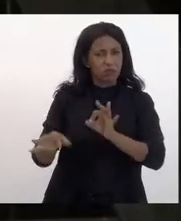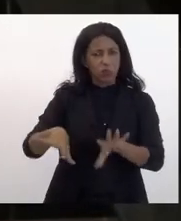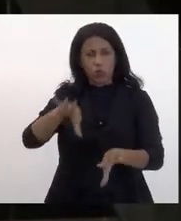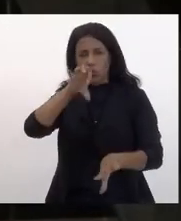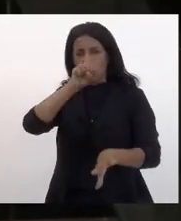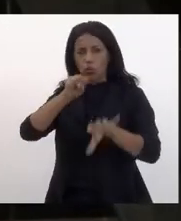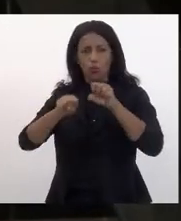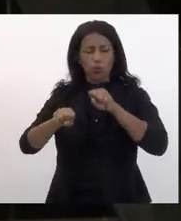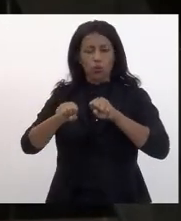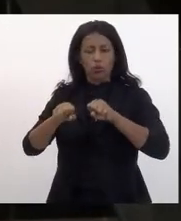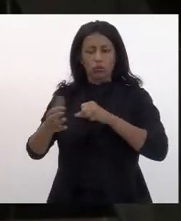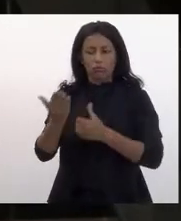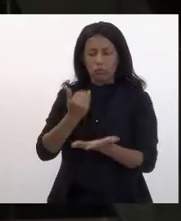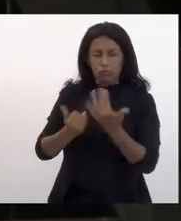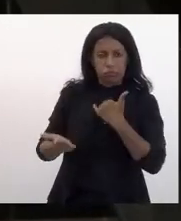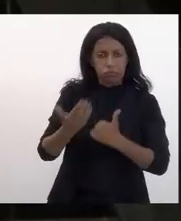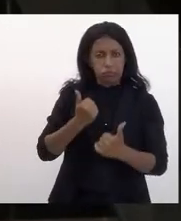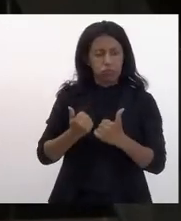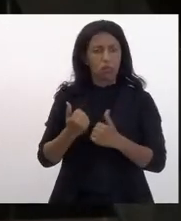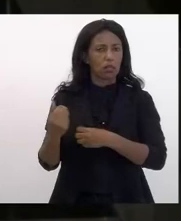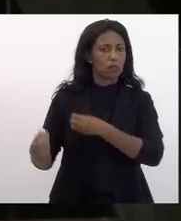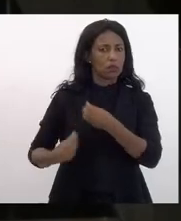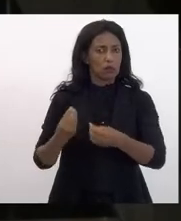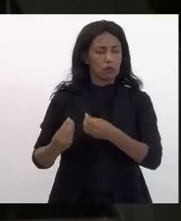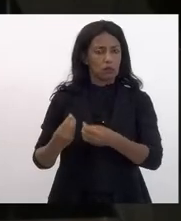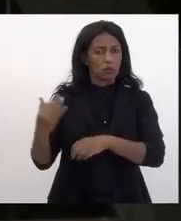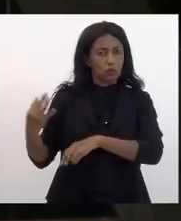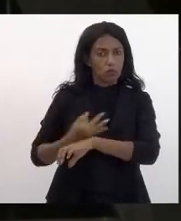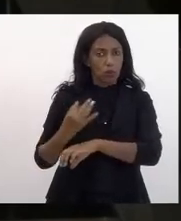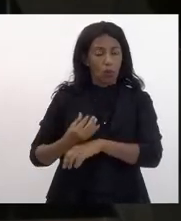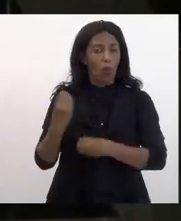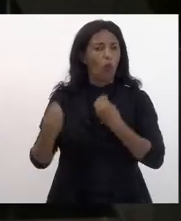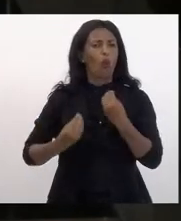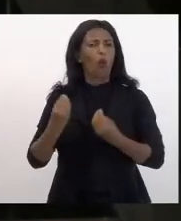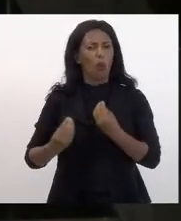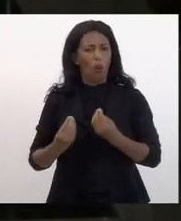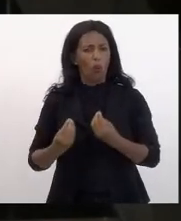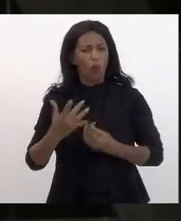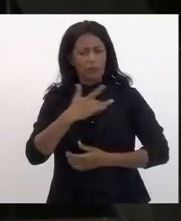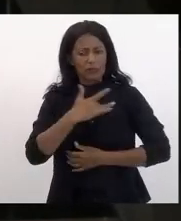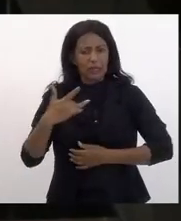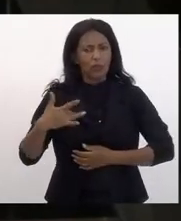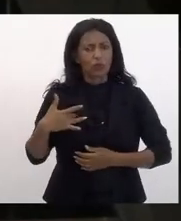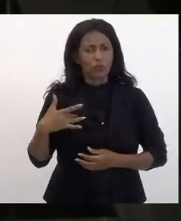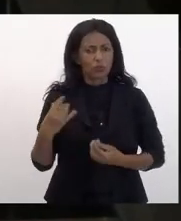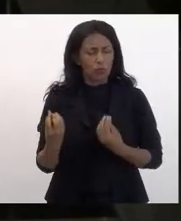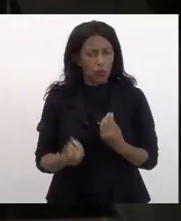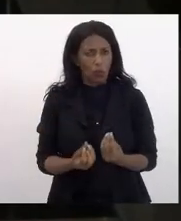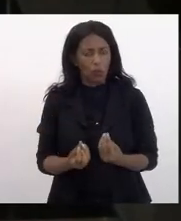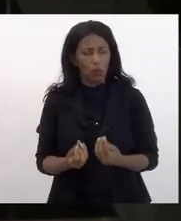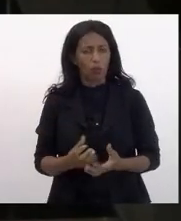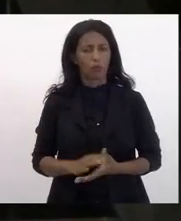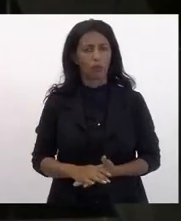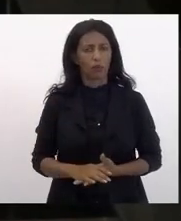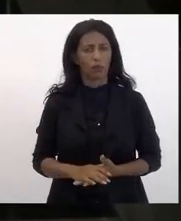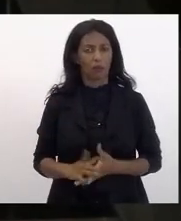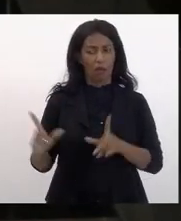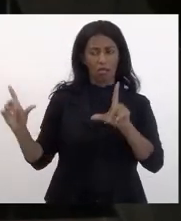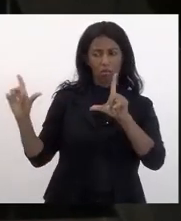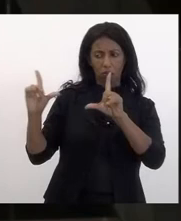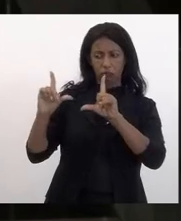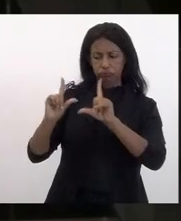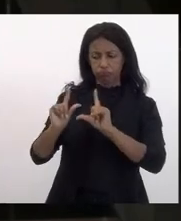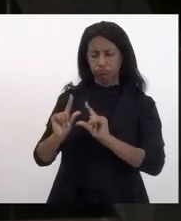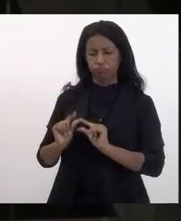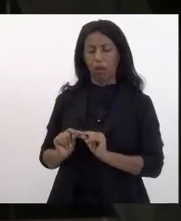respirar, de nos alimentarmos, de nos sustentarmos, de termos saúde. E por falar em